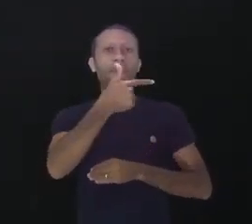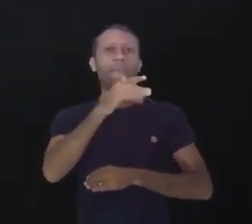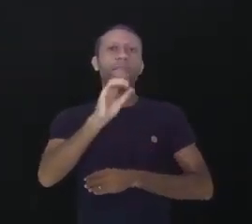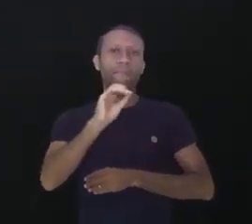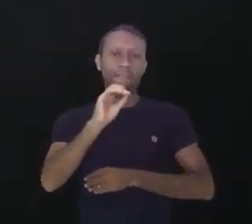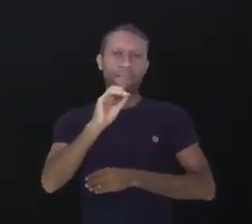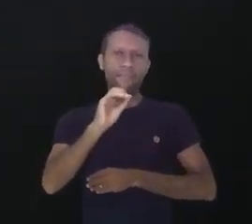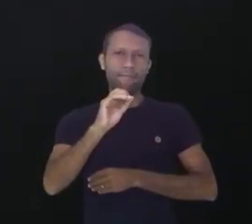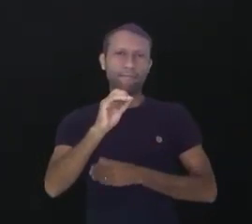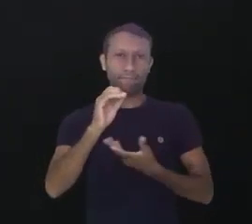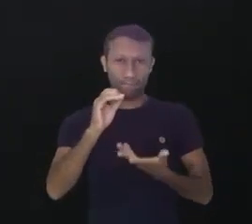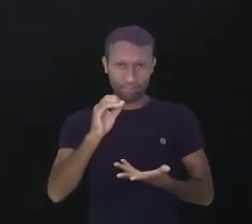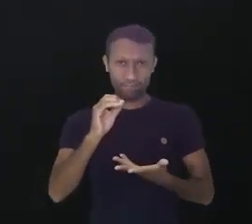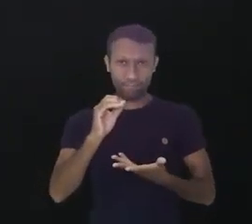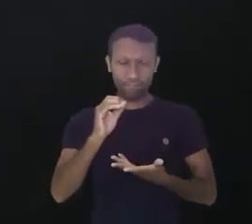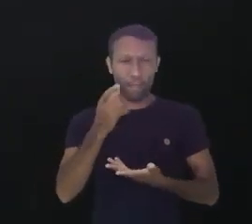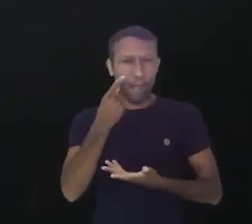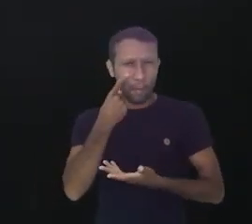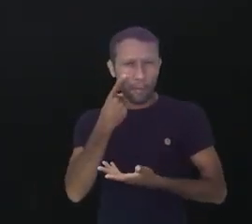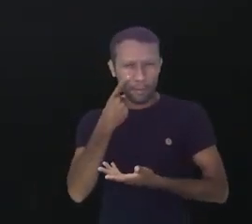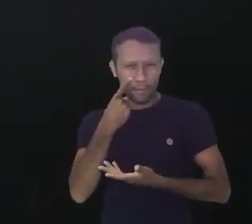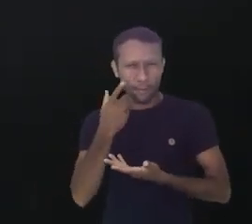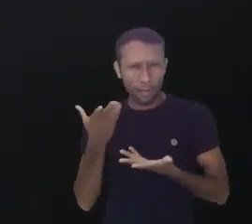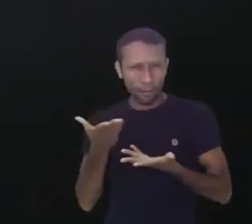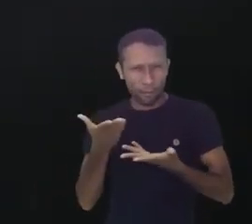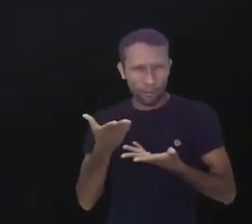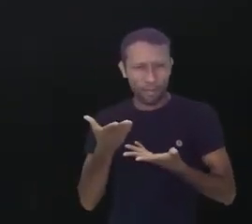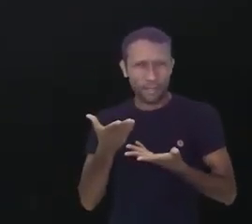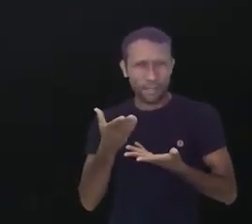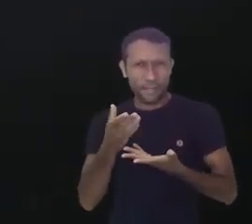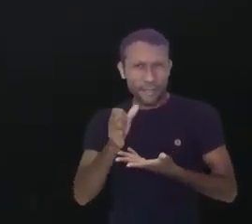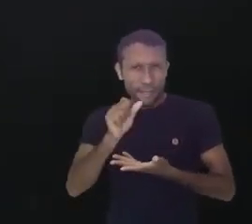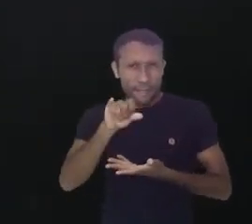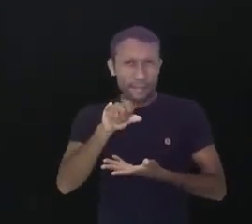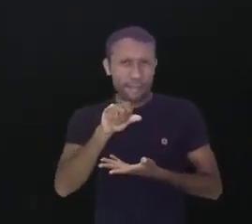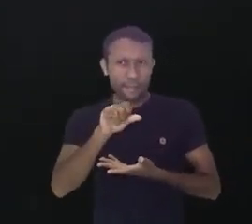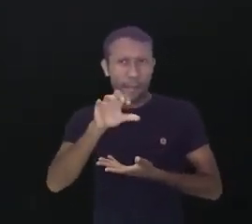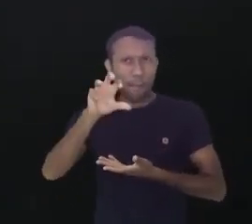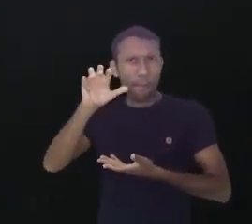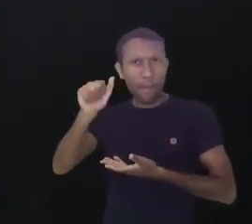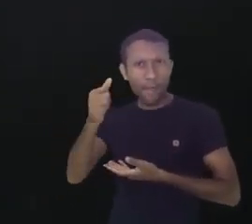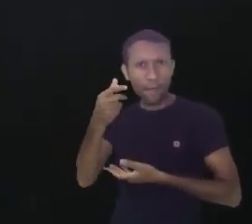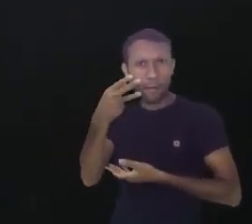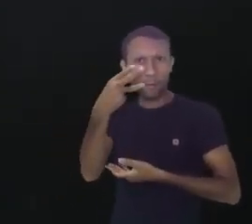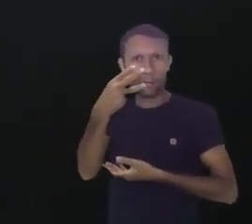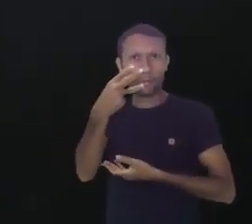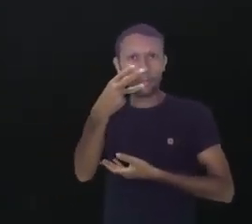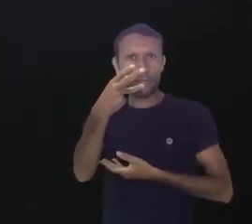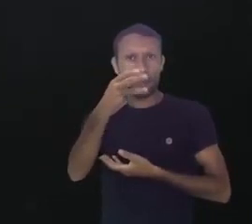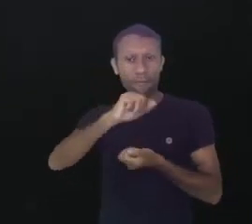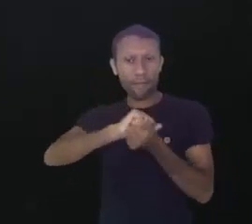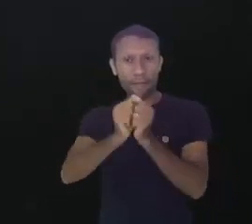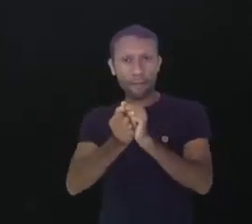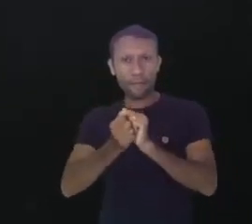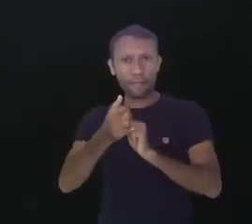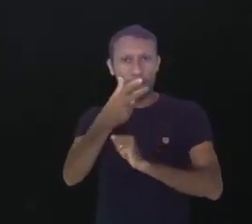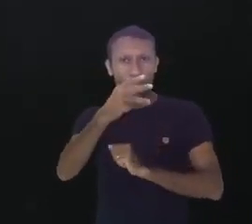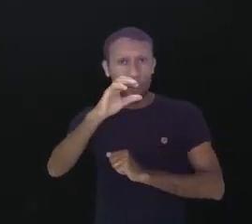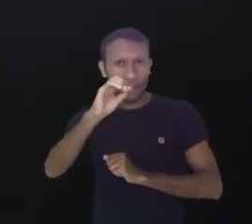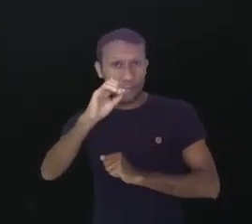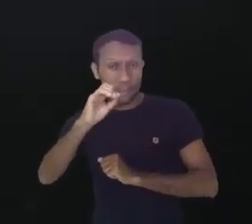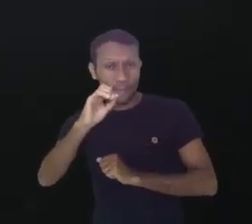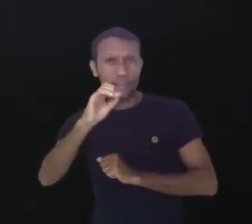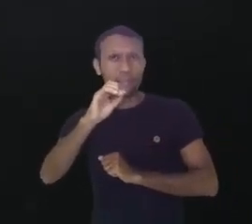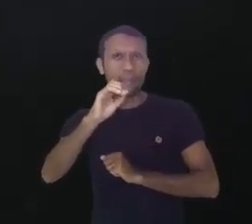em 20. Agora aqui eu te chamo a atenção para o seguinte detalhe. Quando nós pegamos esse 3 e o transformamos em